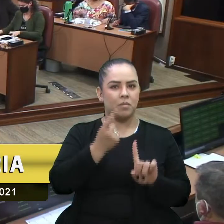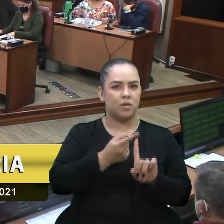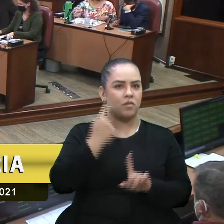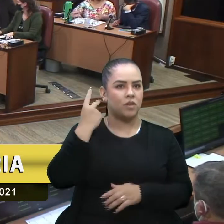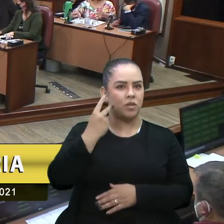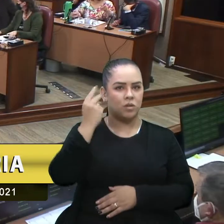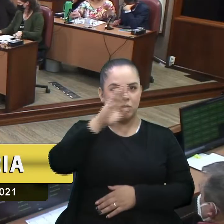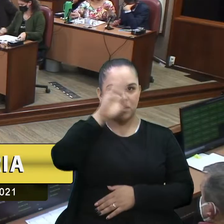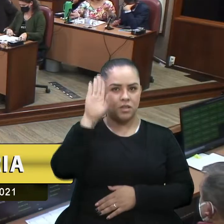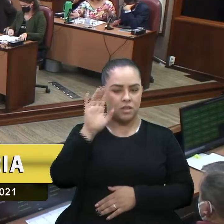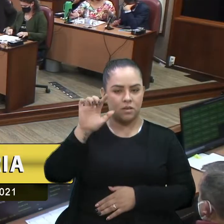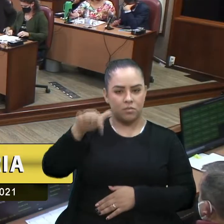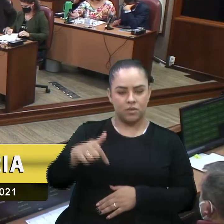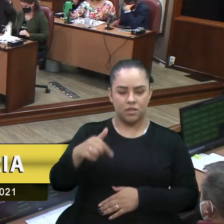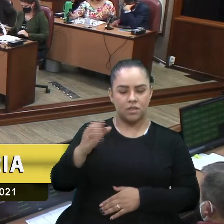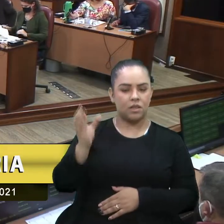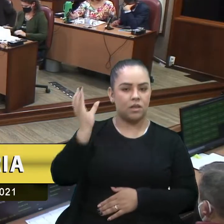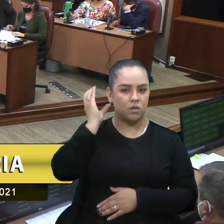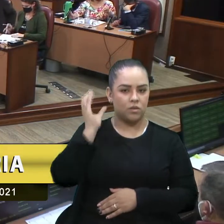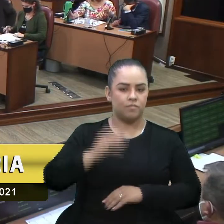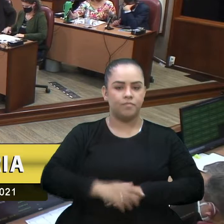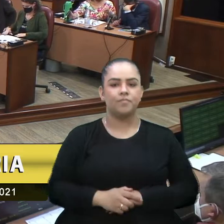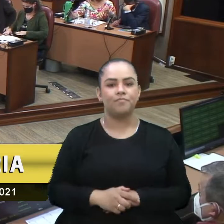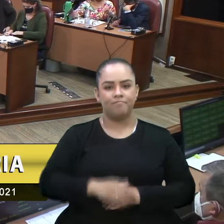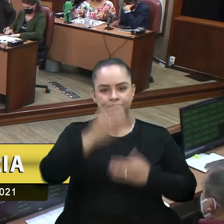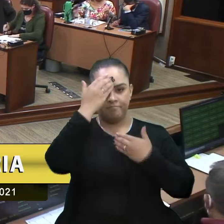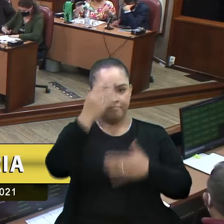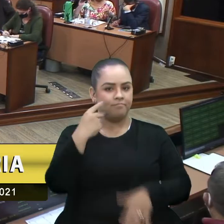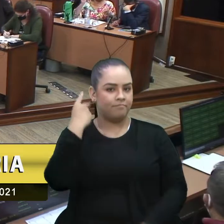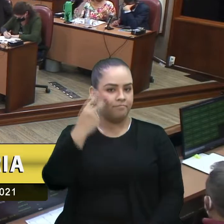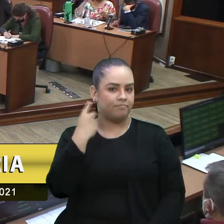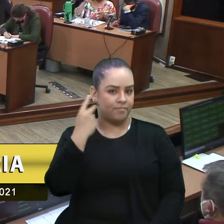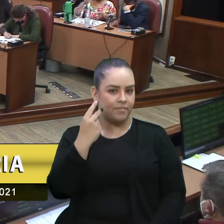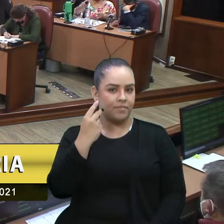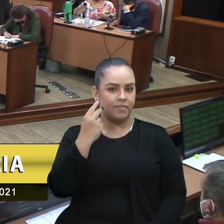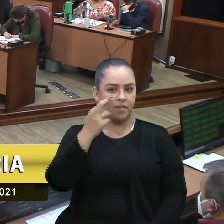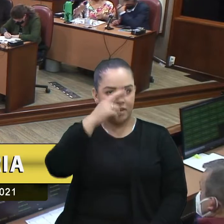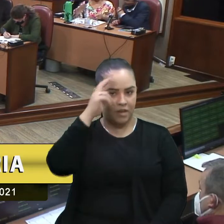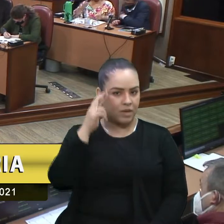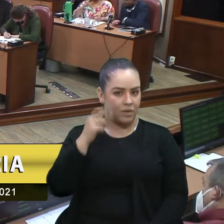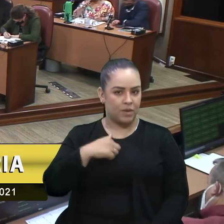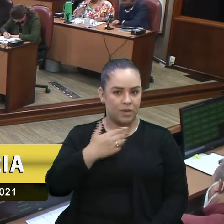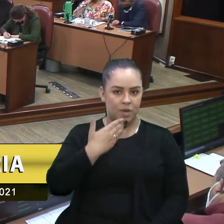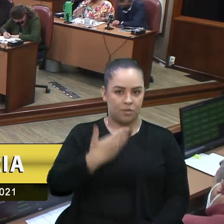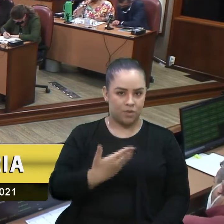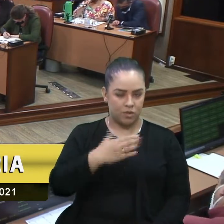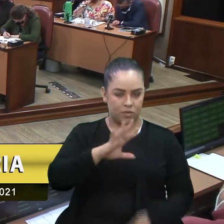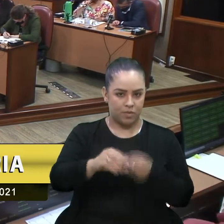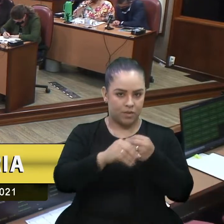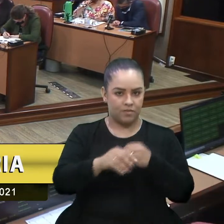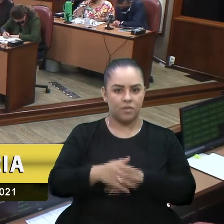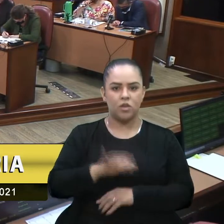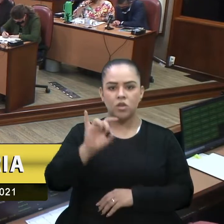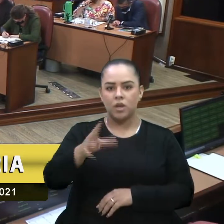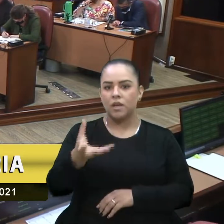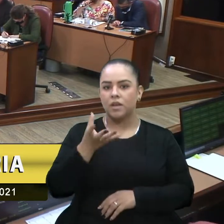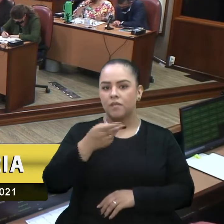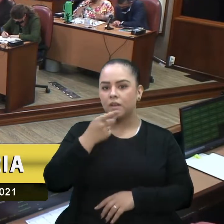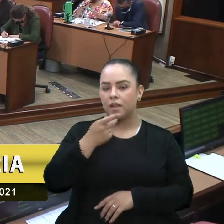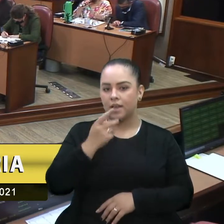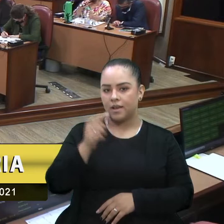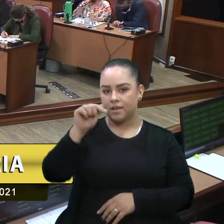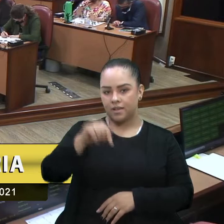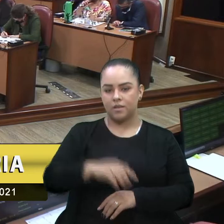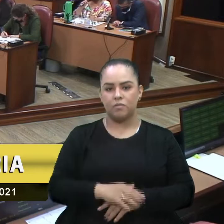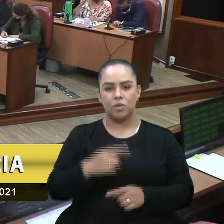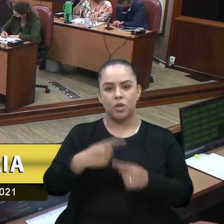Bressan, depois o Cadore. Obrigado, vereador Rafael tinha pedido a parte. Vereador Rafael, só gostaria de dizer aqui que